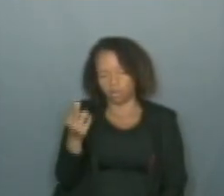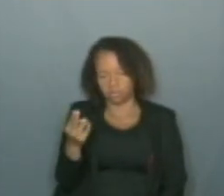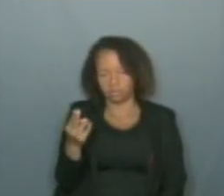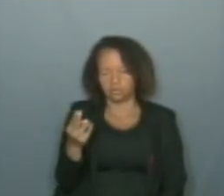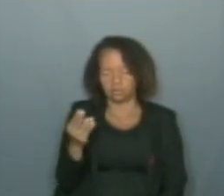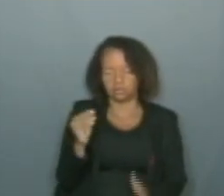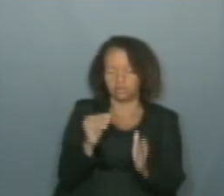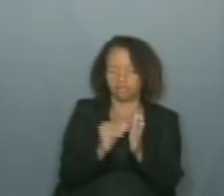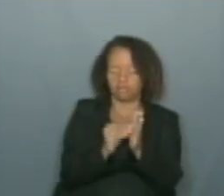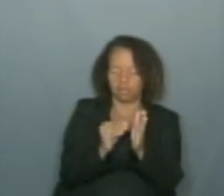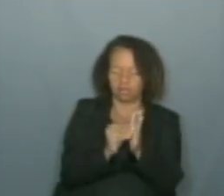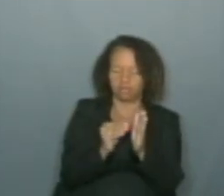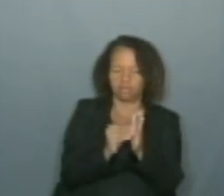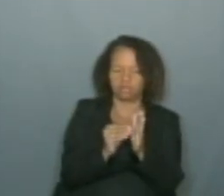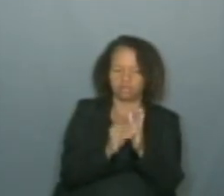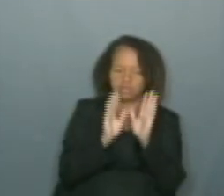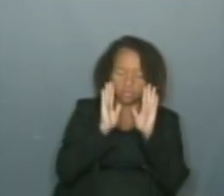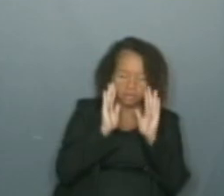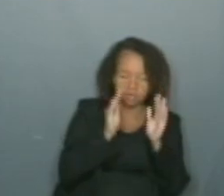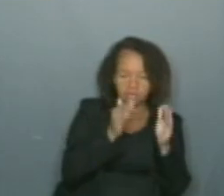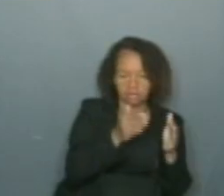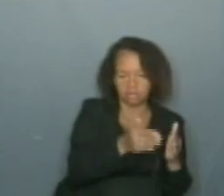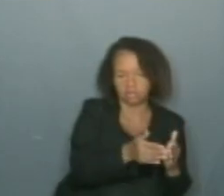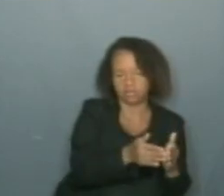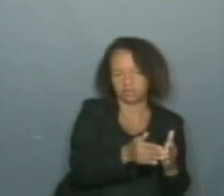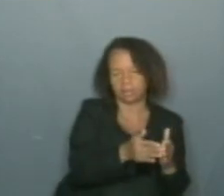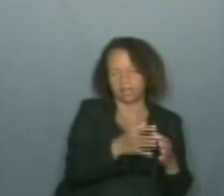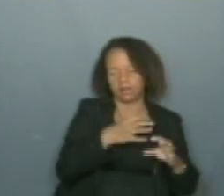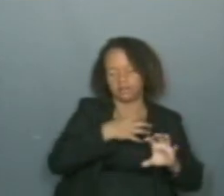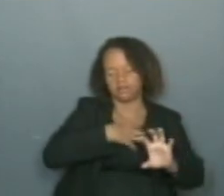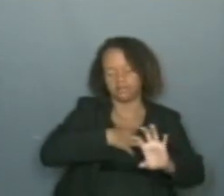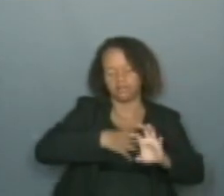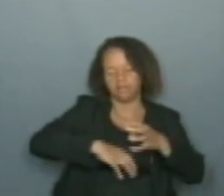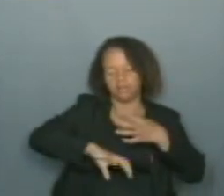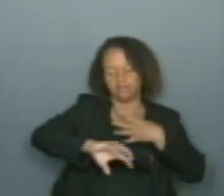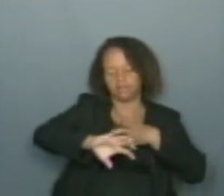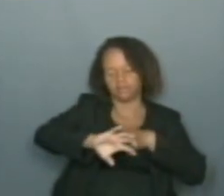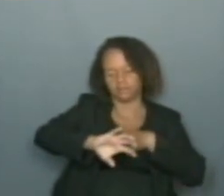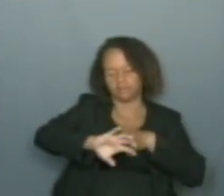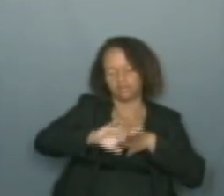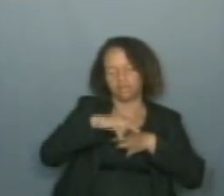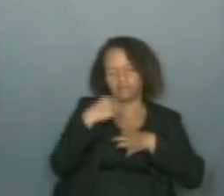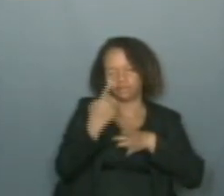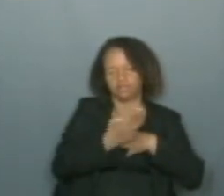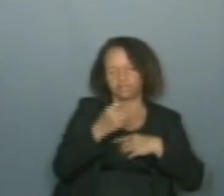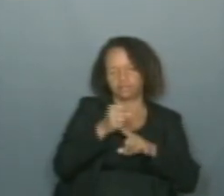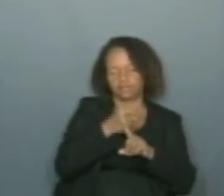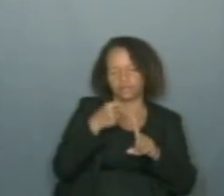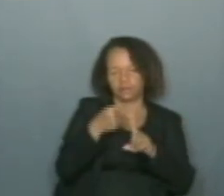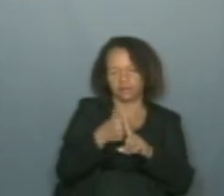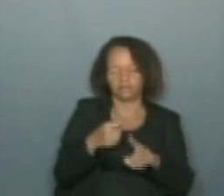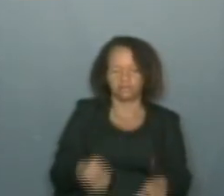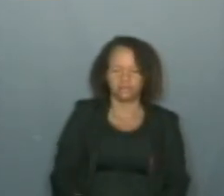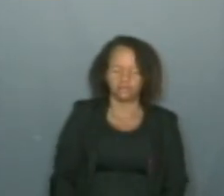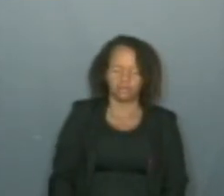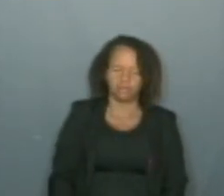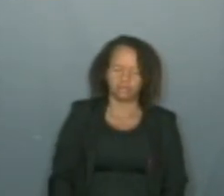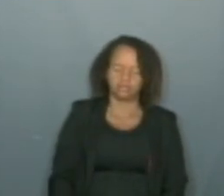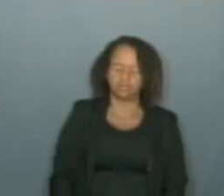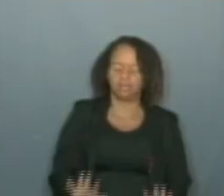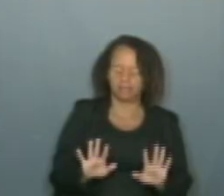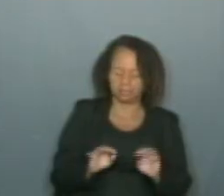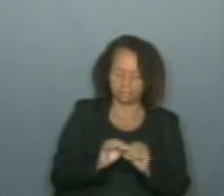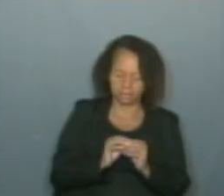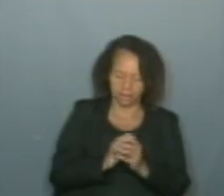está faltando é o olhar, é a sensibilidade da nossa sociedade. Por que eu digo